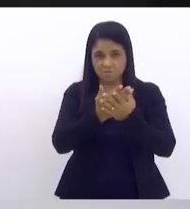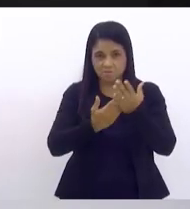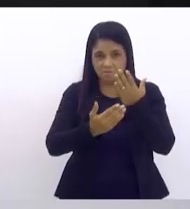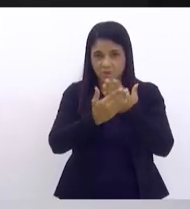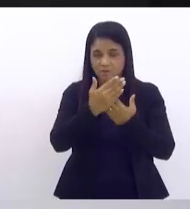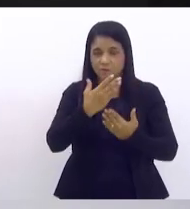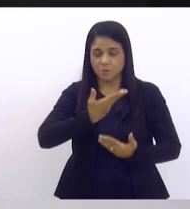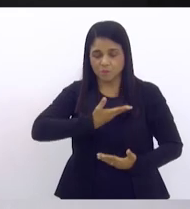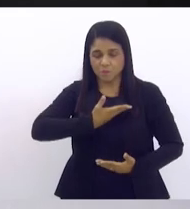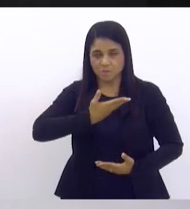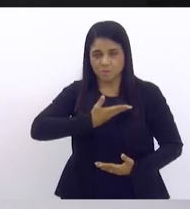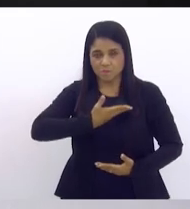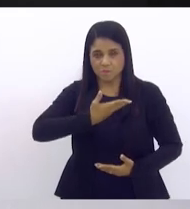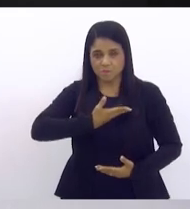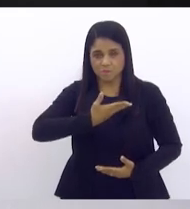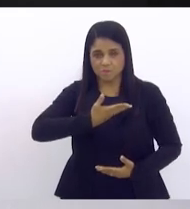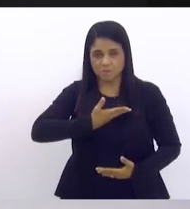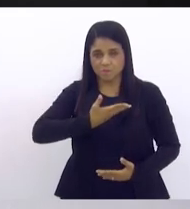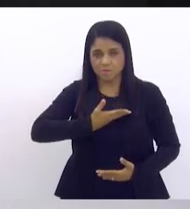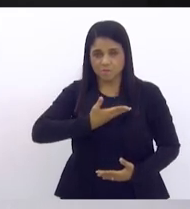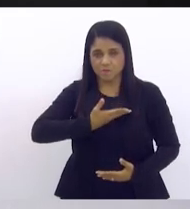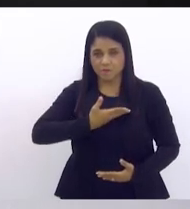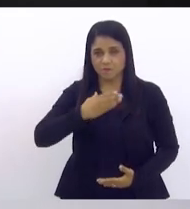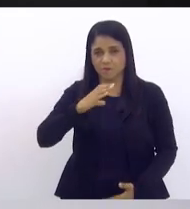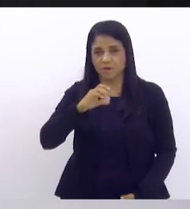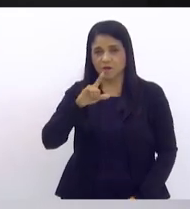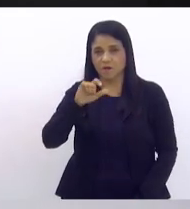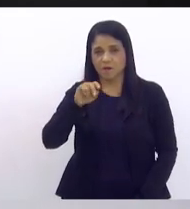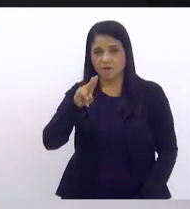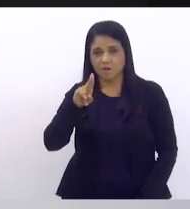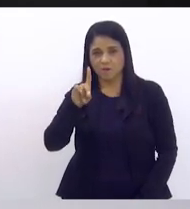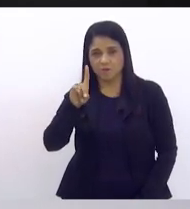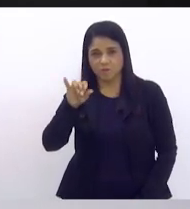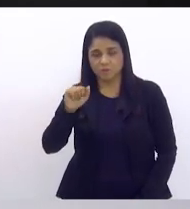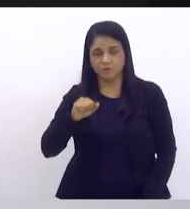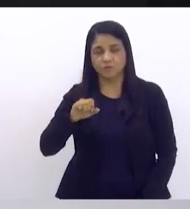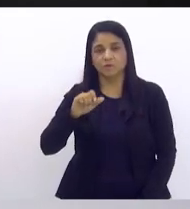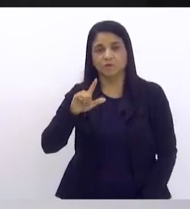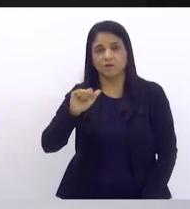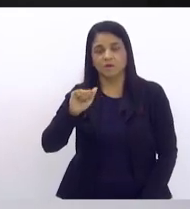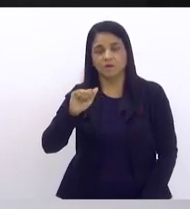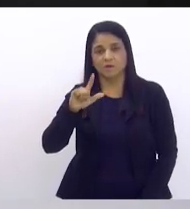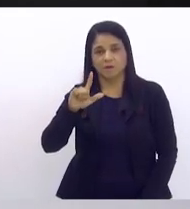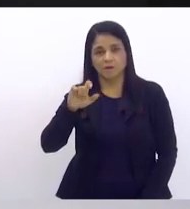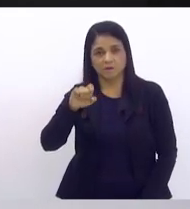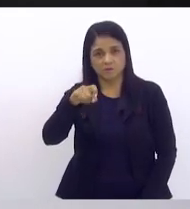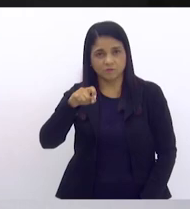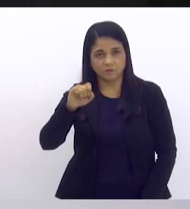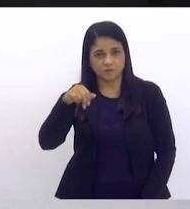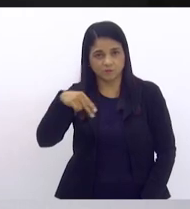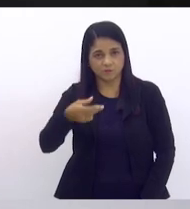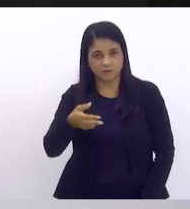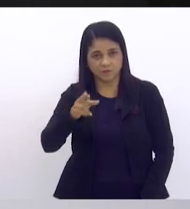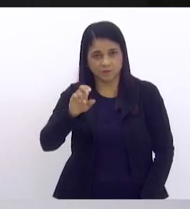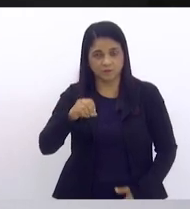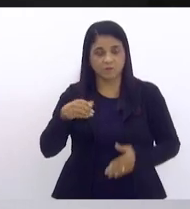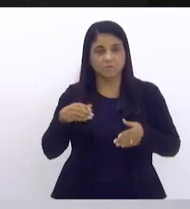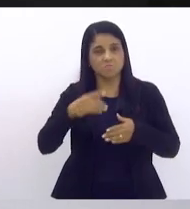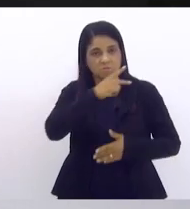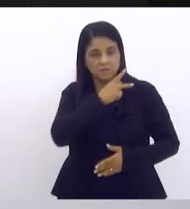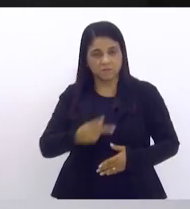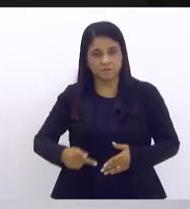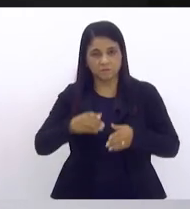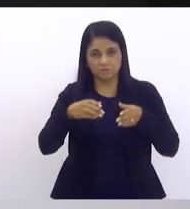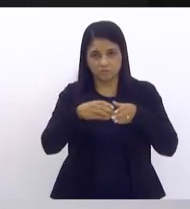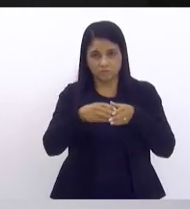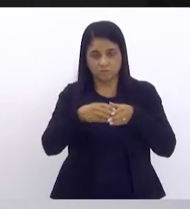nosso amigo, querido amigo, Sr. Cláudio Alexandre Silva da Costa, que é presidente do Conselho Estadual da